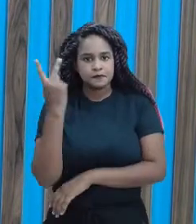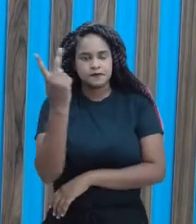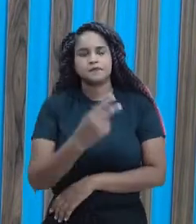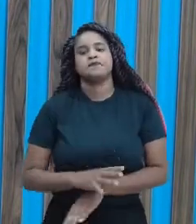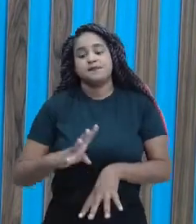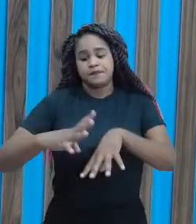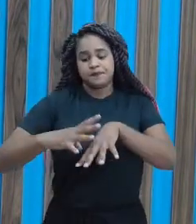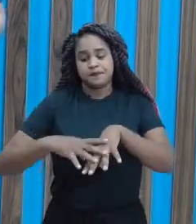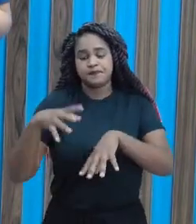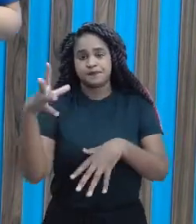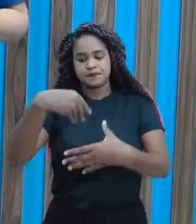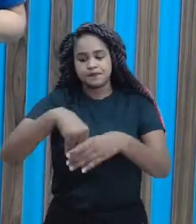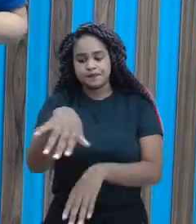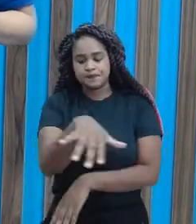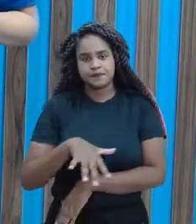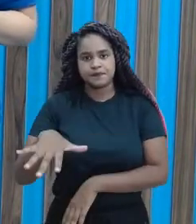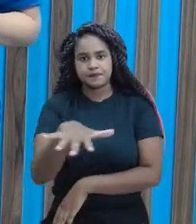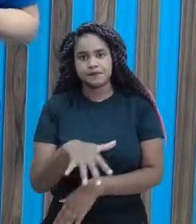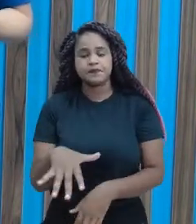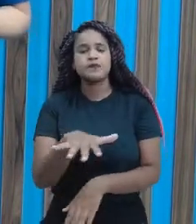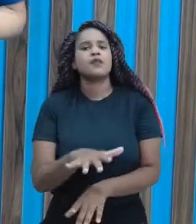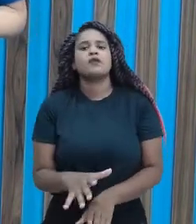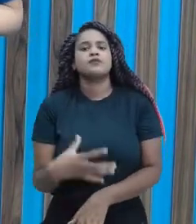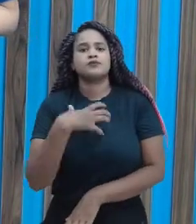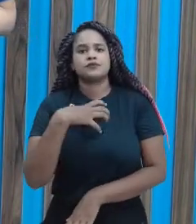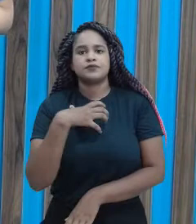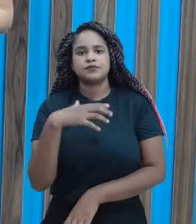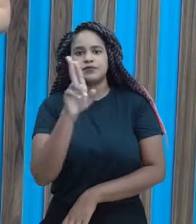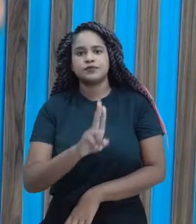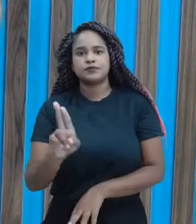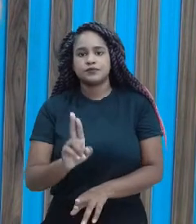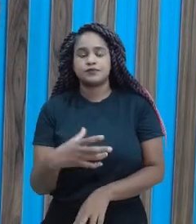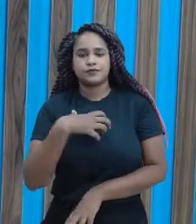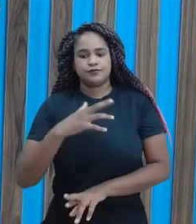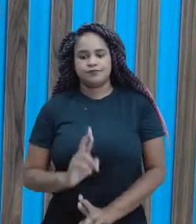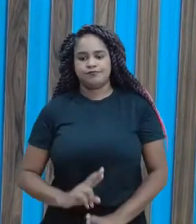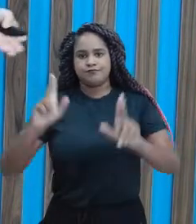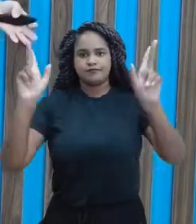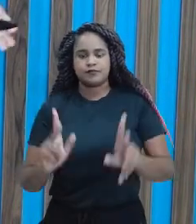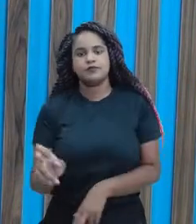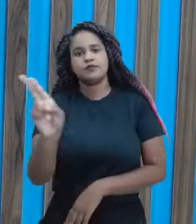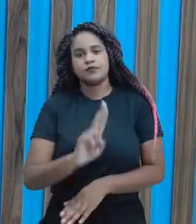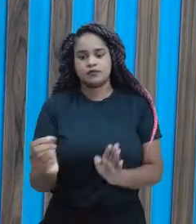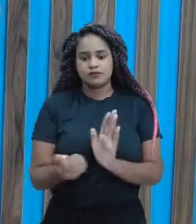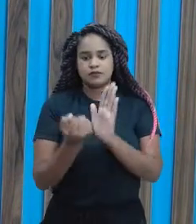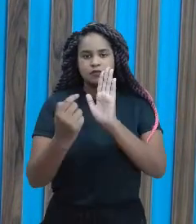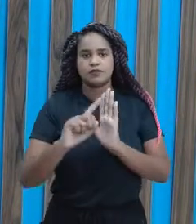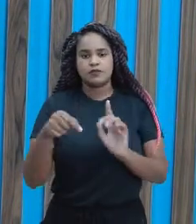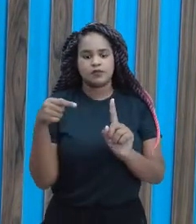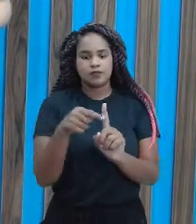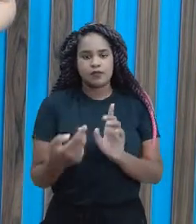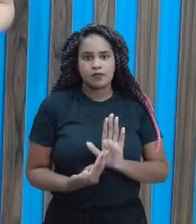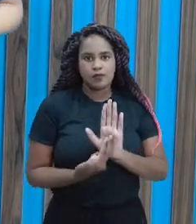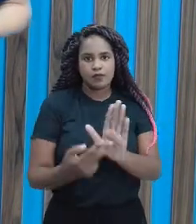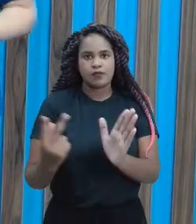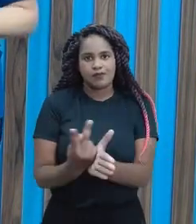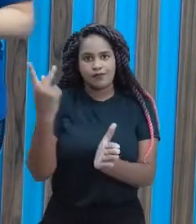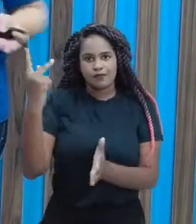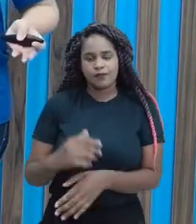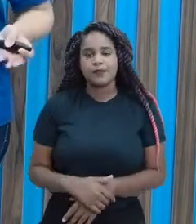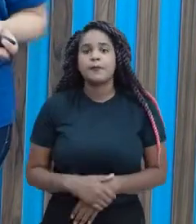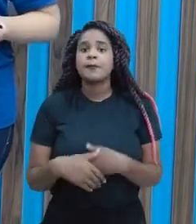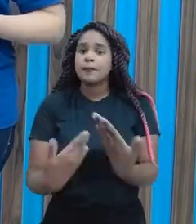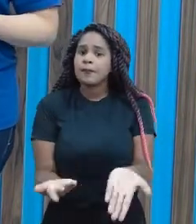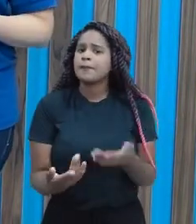em matemática a linguagem é utilizada de outra maneira, né? A gente utiliza símbolos para representar situações. Então, eu